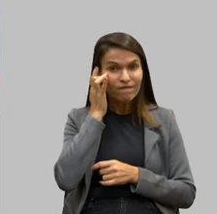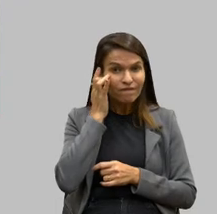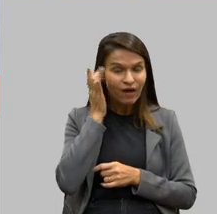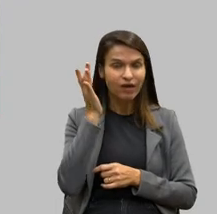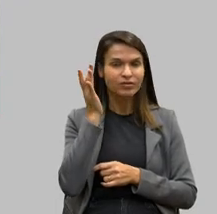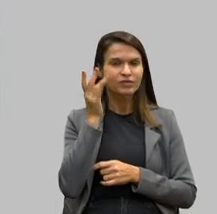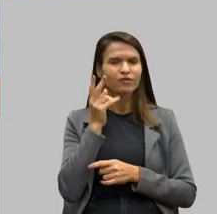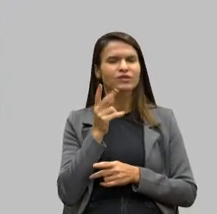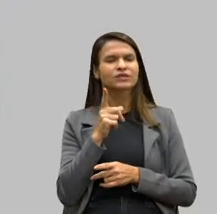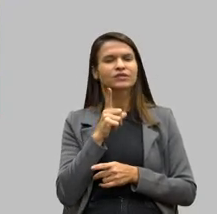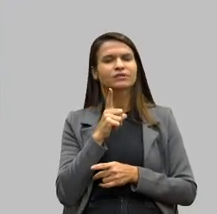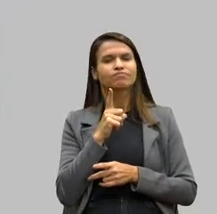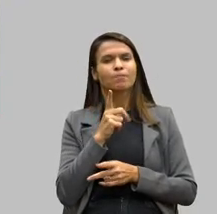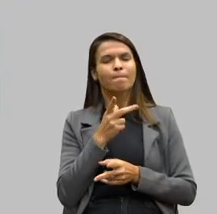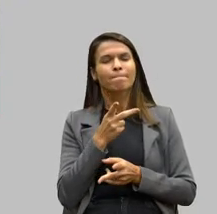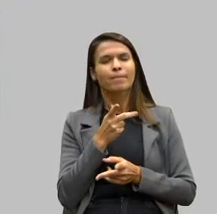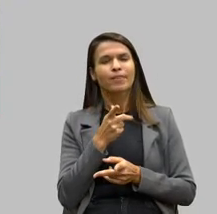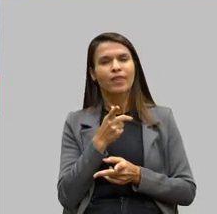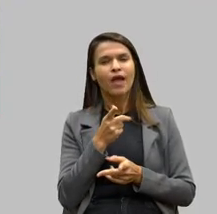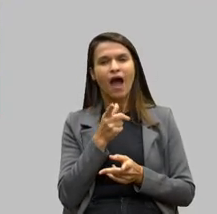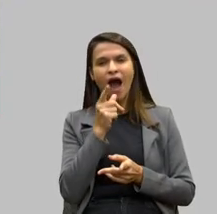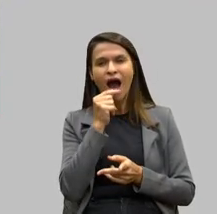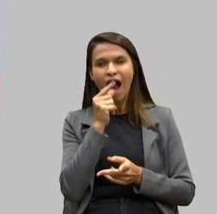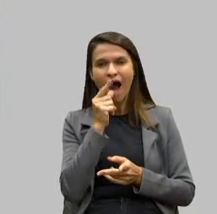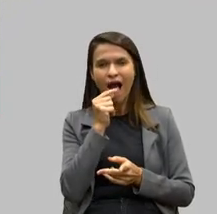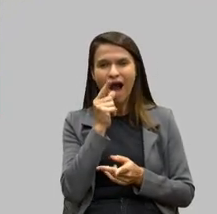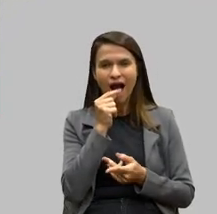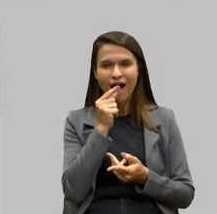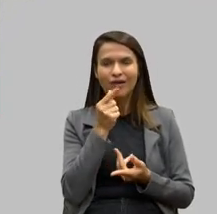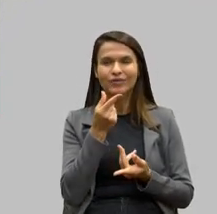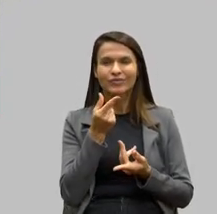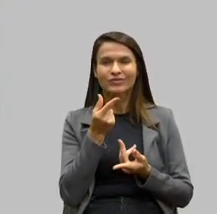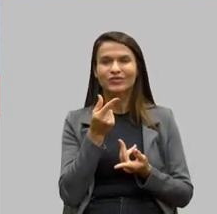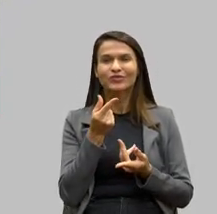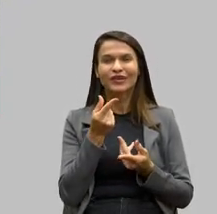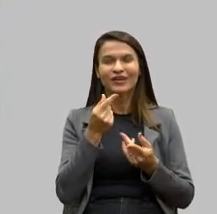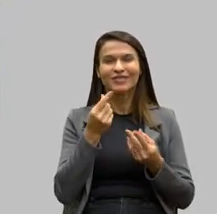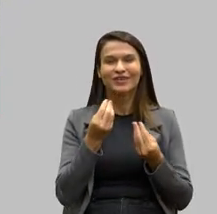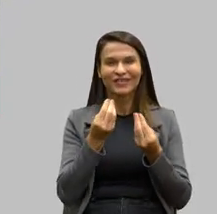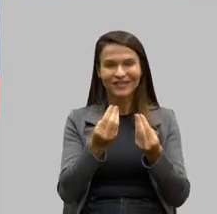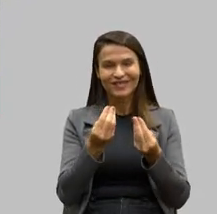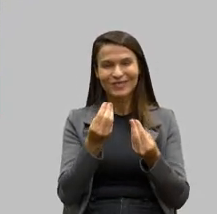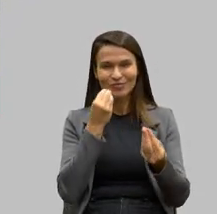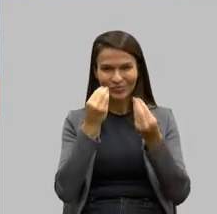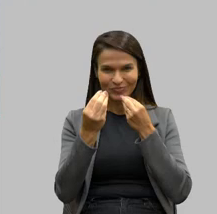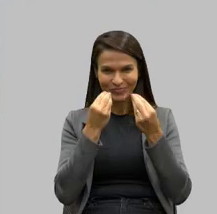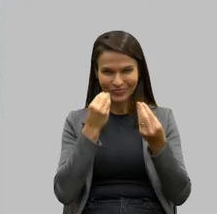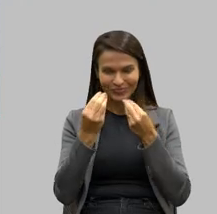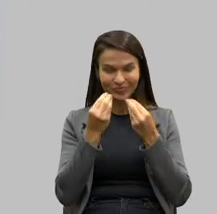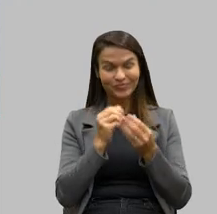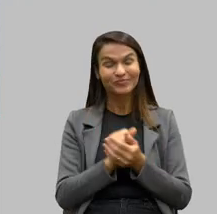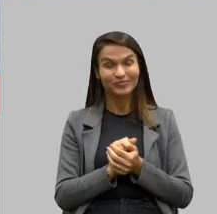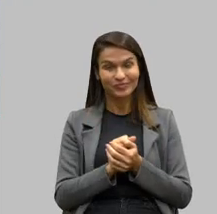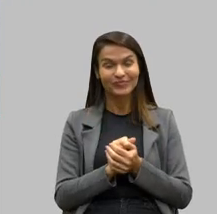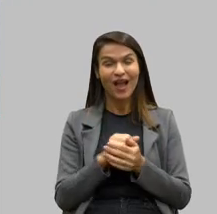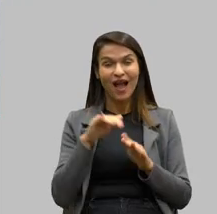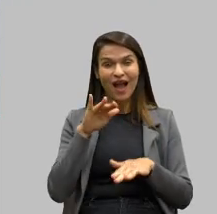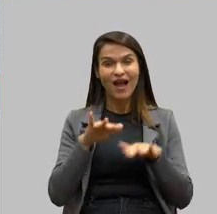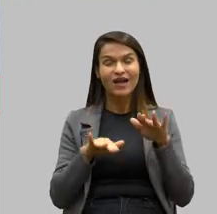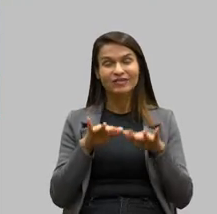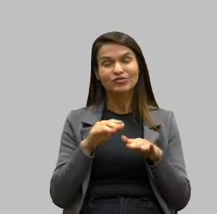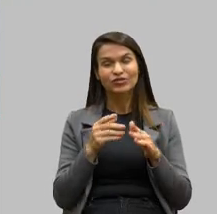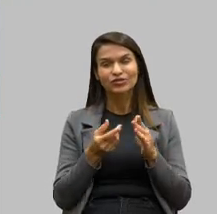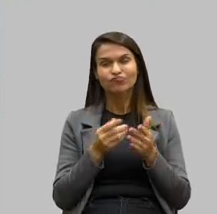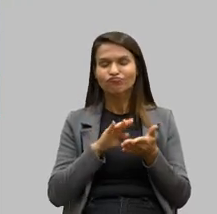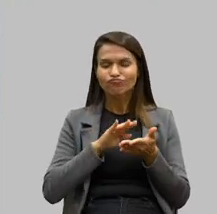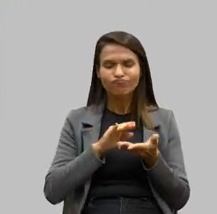você ter que colocar água no feijão para servir merenda para estudante. Era a realidade. e, por algumas vezes, ter que tirar o dinheiro